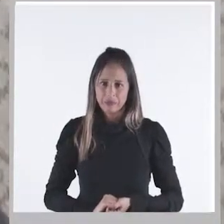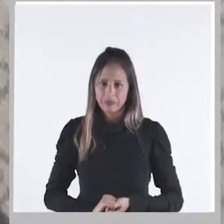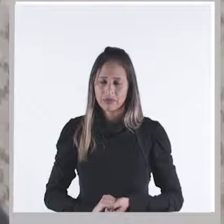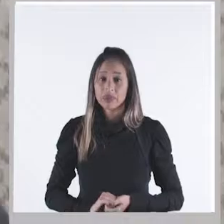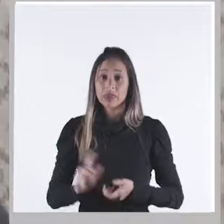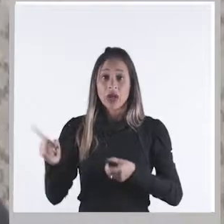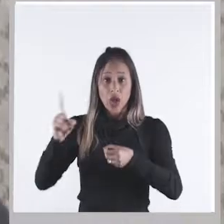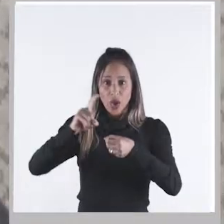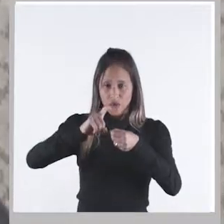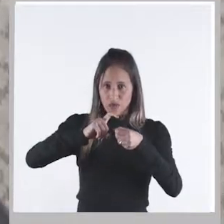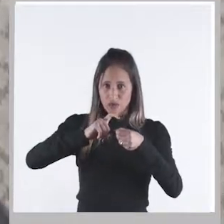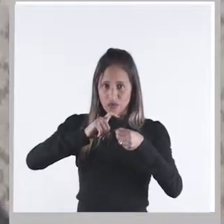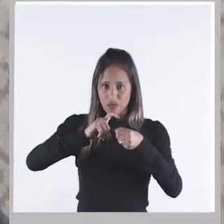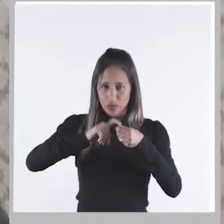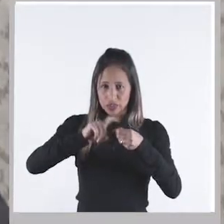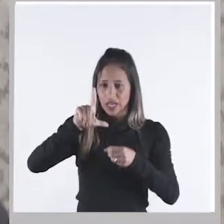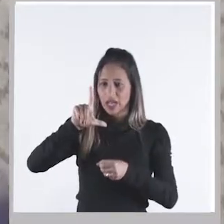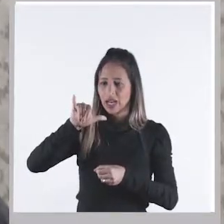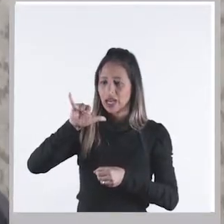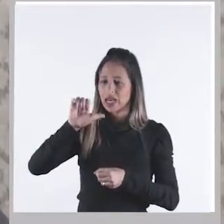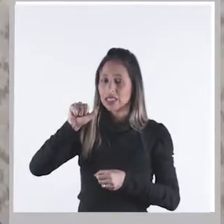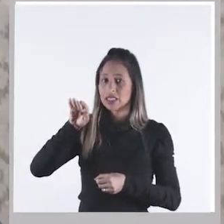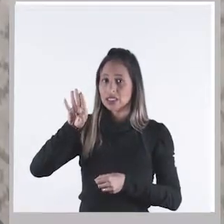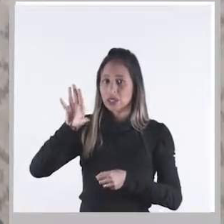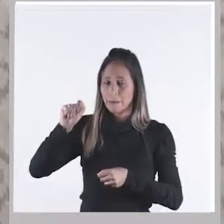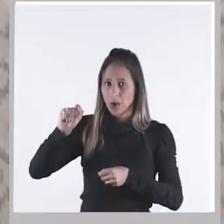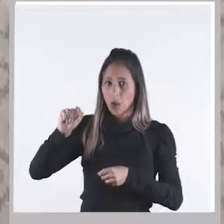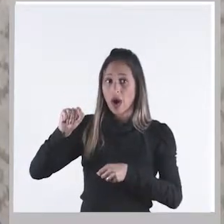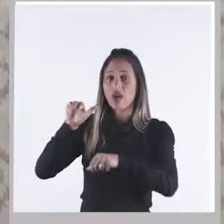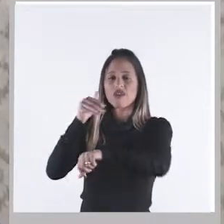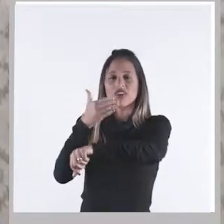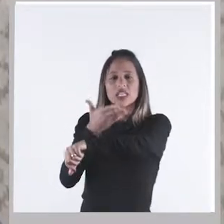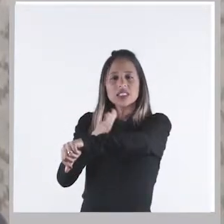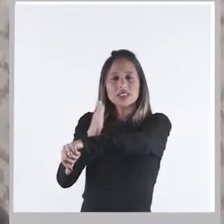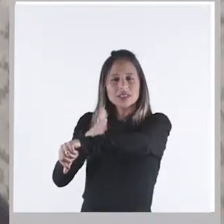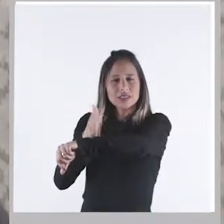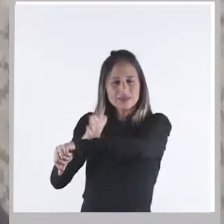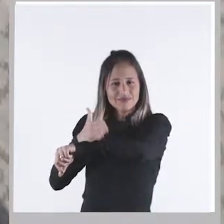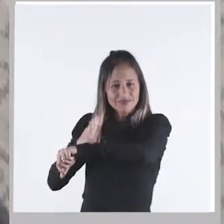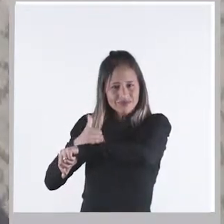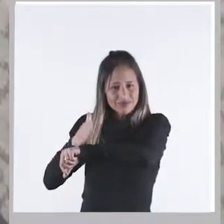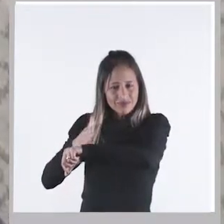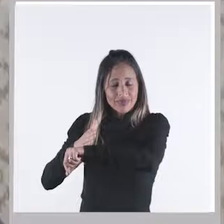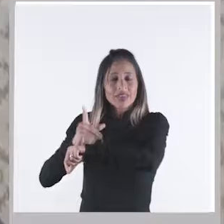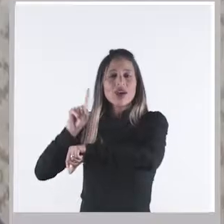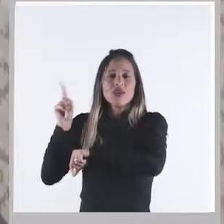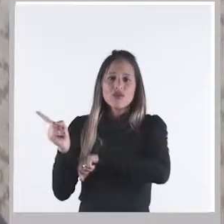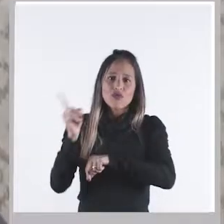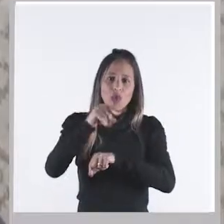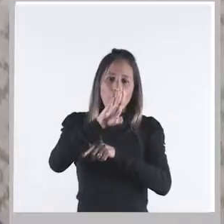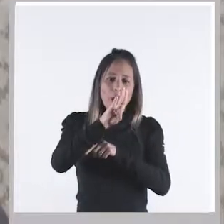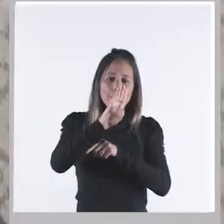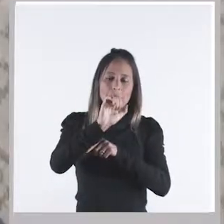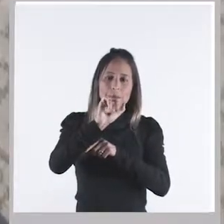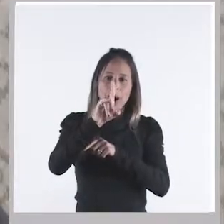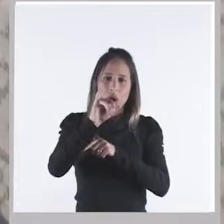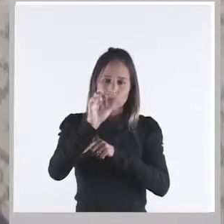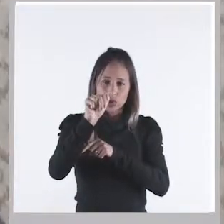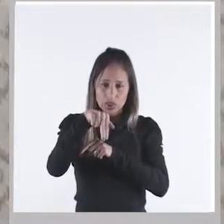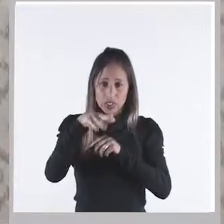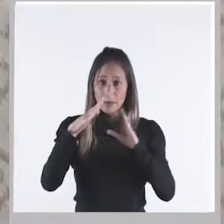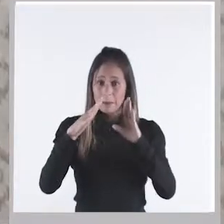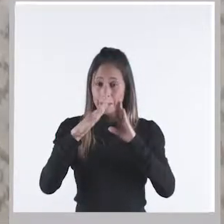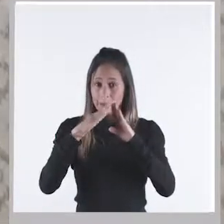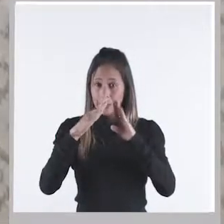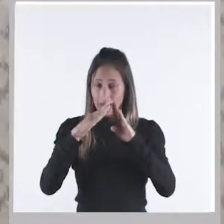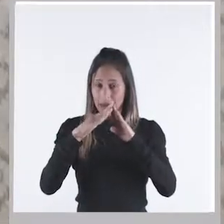Logo que eu voltei ali de Lisboa, onde eu fiz o meu estágio doutoral sanduíche, fui para Baldim, né, minha cidade natal, morar na casa